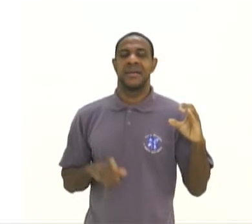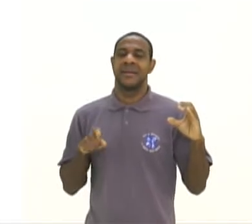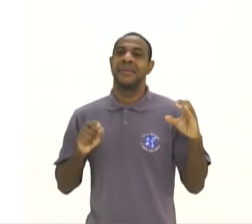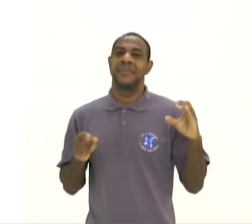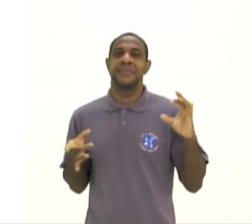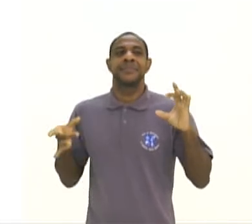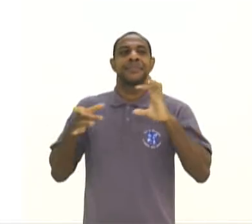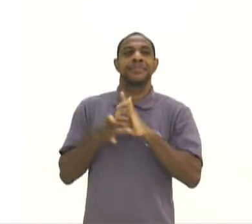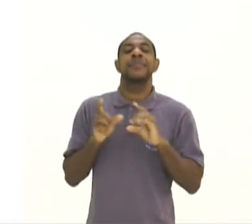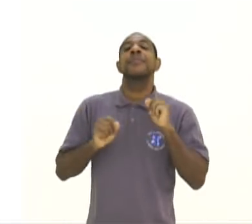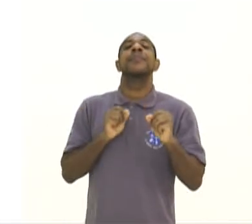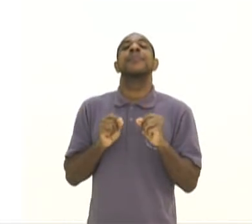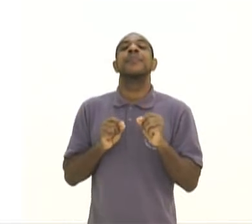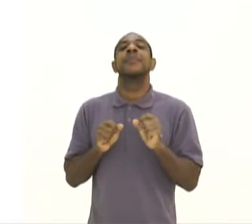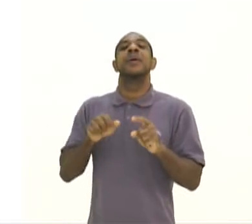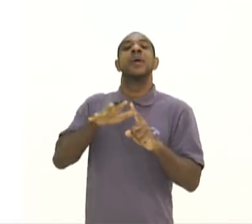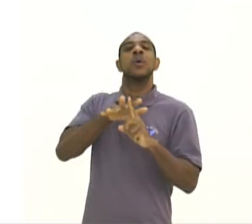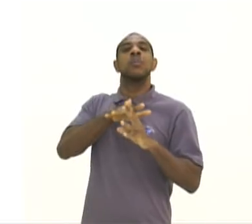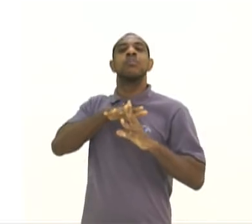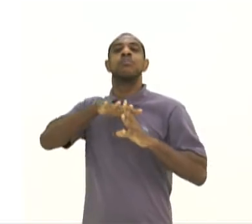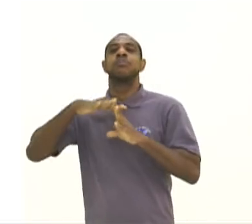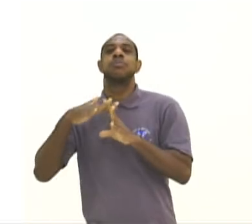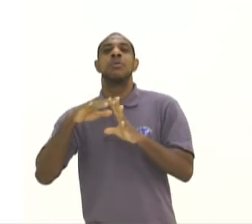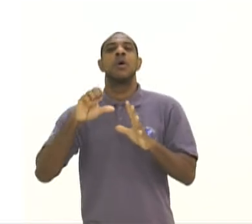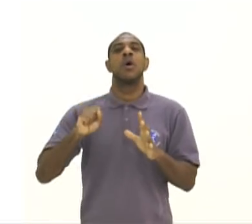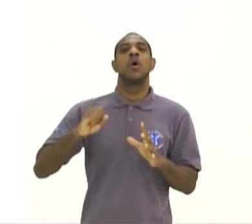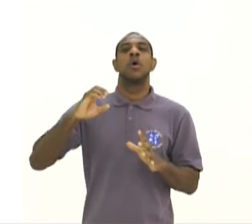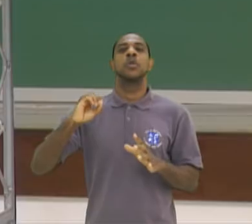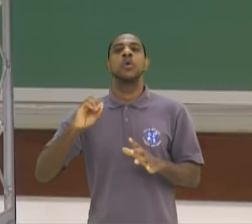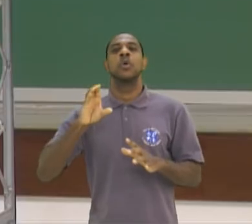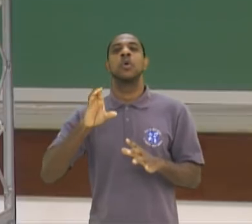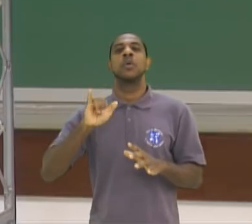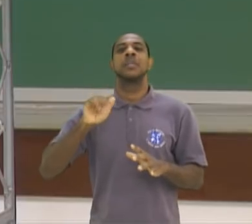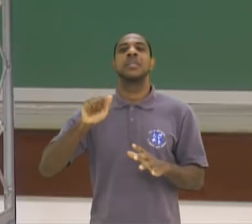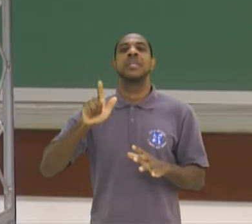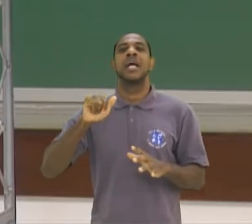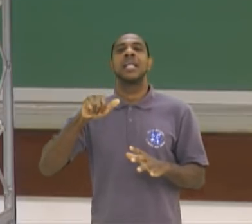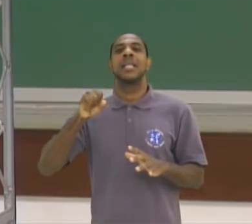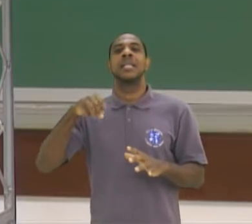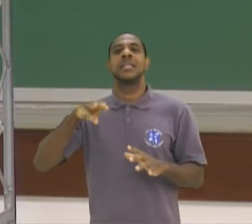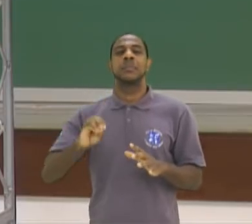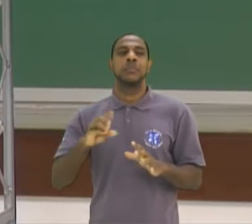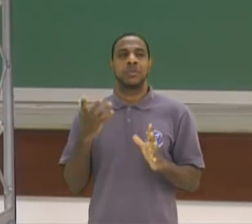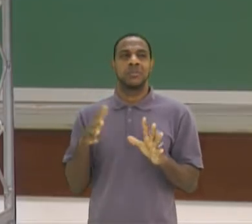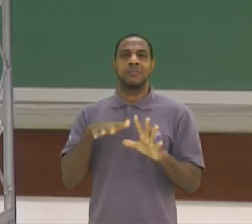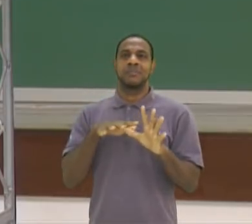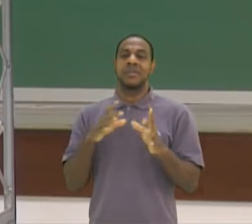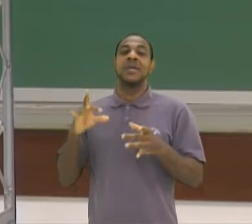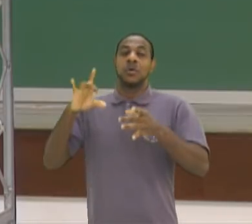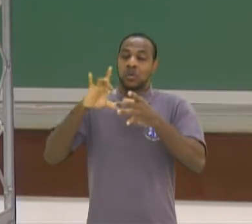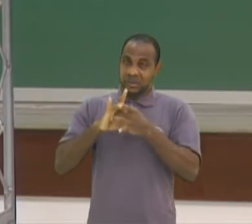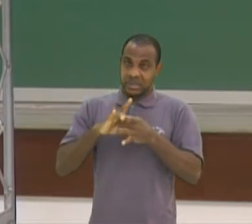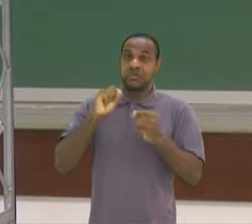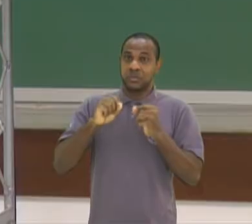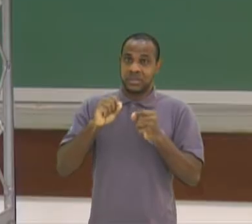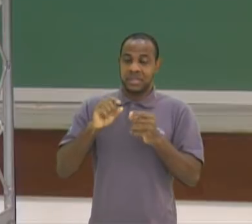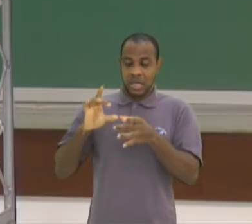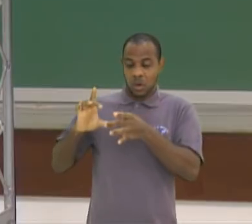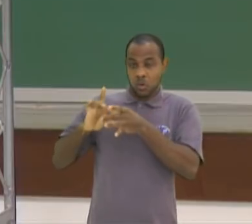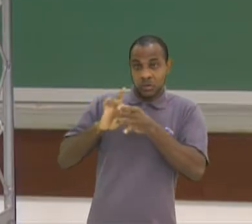eram medidas ligadas ao socialismo. Então, num contexto de Guerra Fria, muito